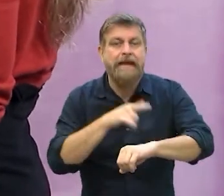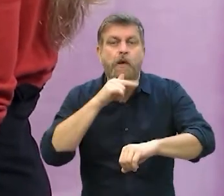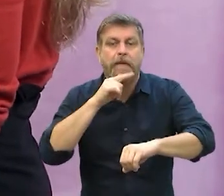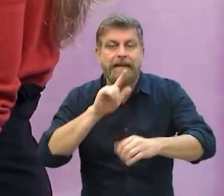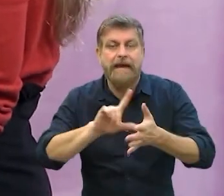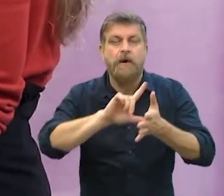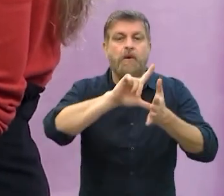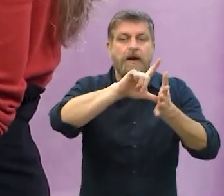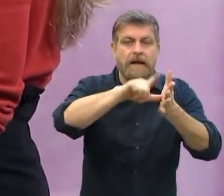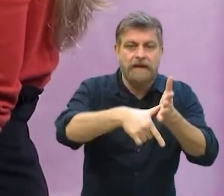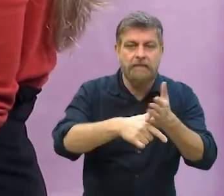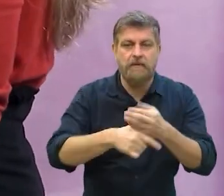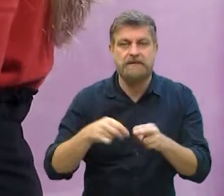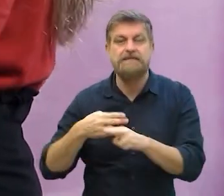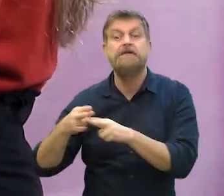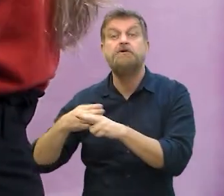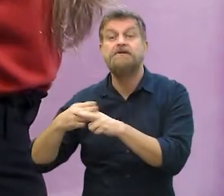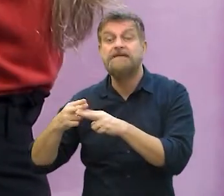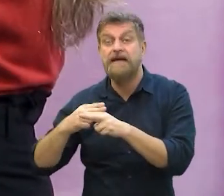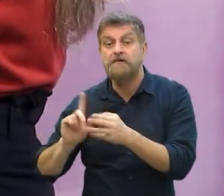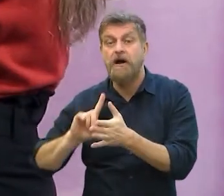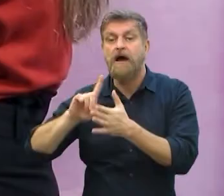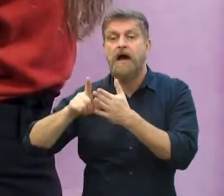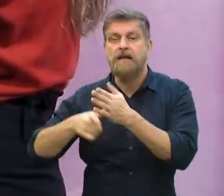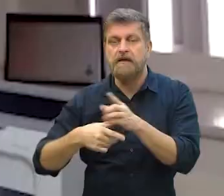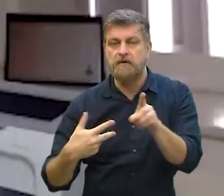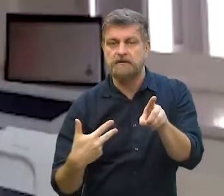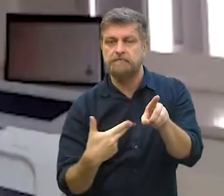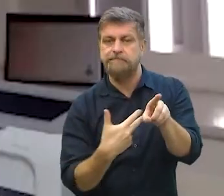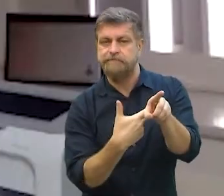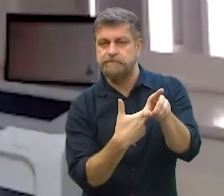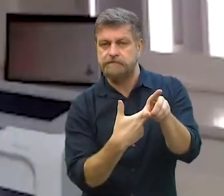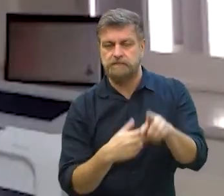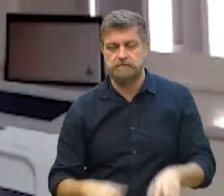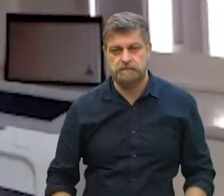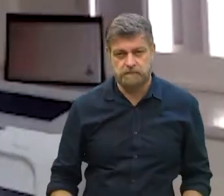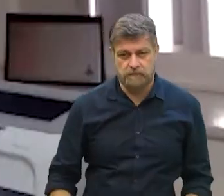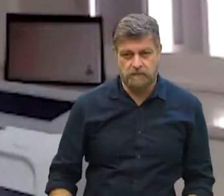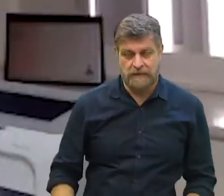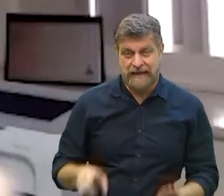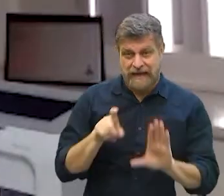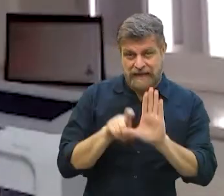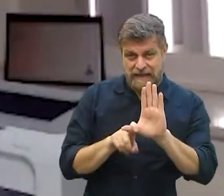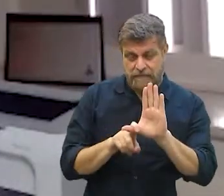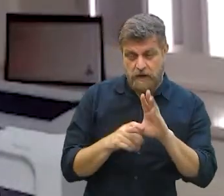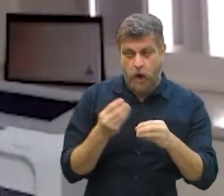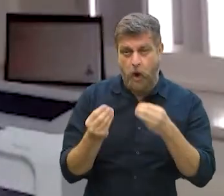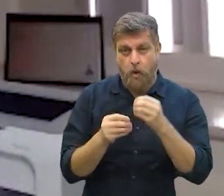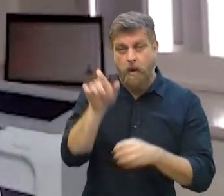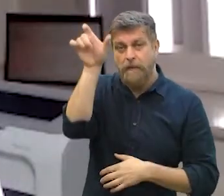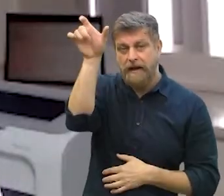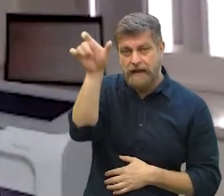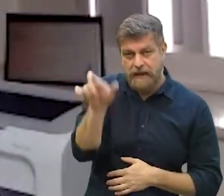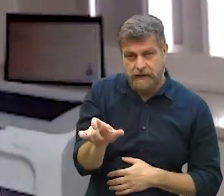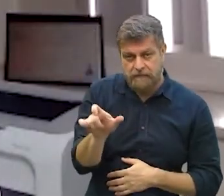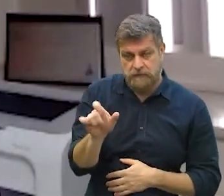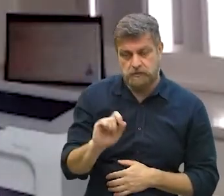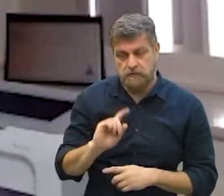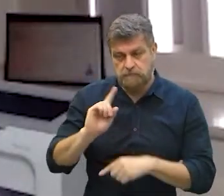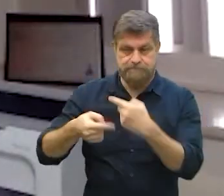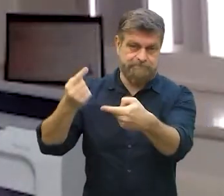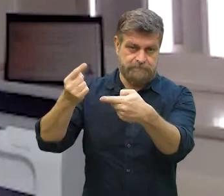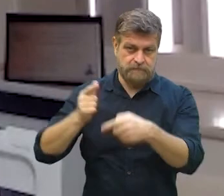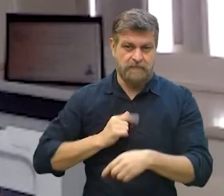e sexual do paciente após o tratamento? Tudo isso depende muito como o paciente era previamente ao tratamento.